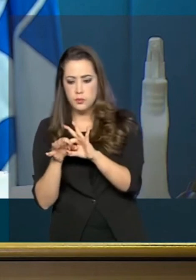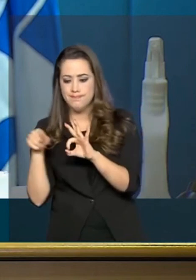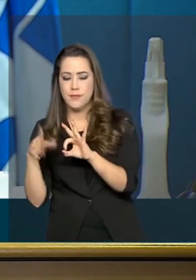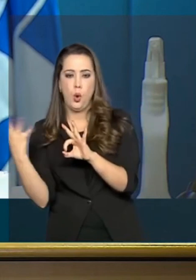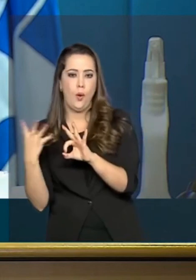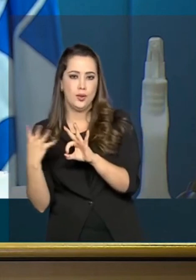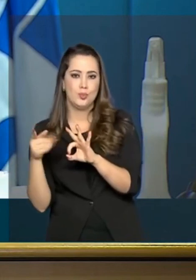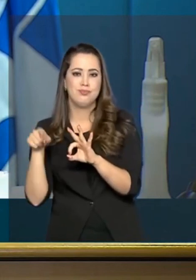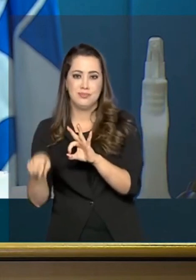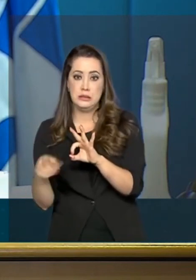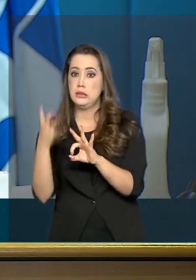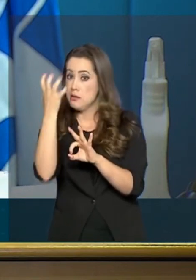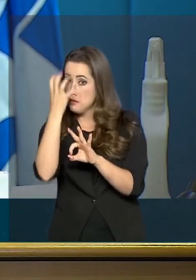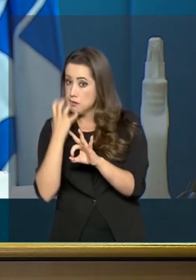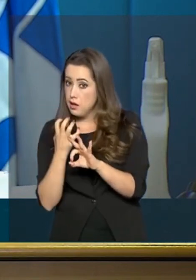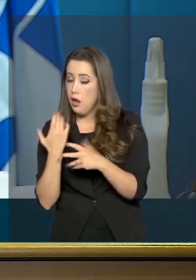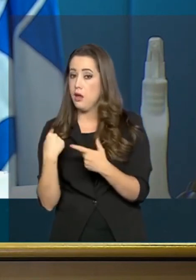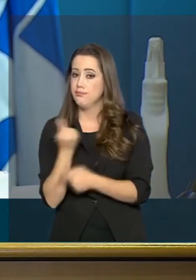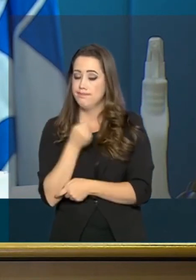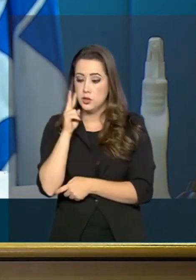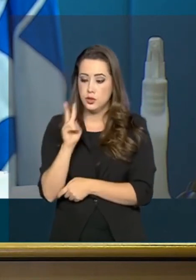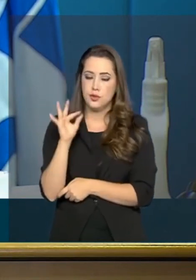agravo, a um dano grave que nós estamos